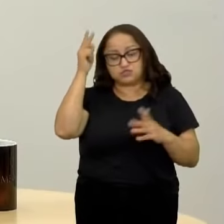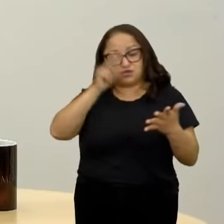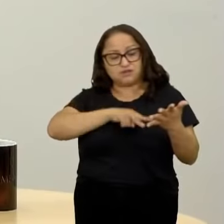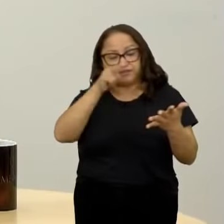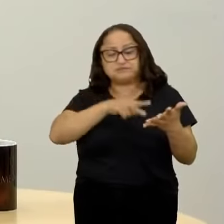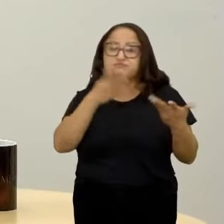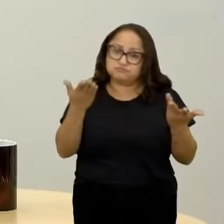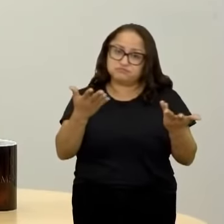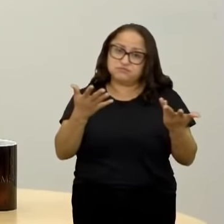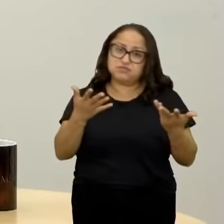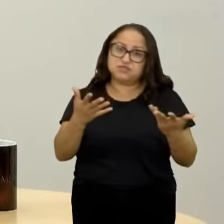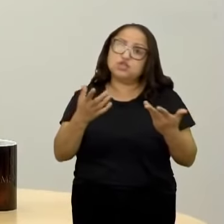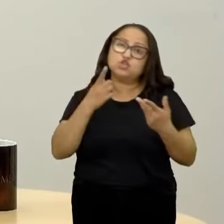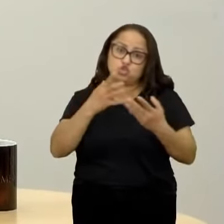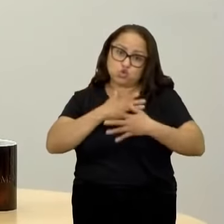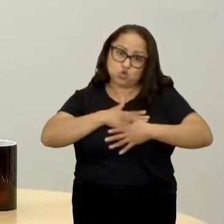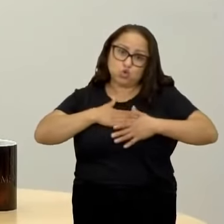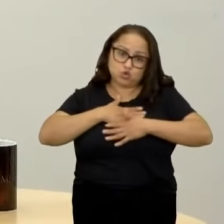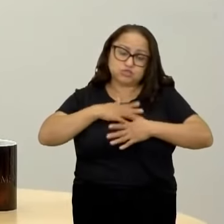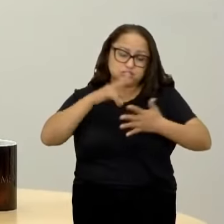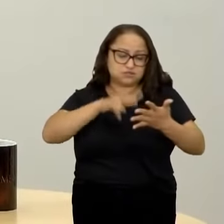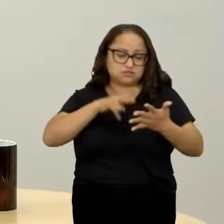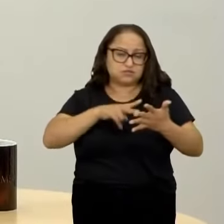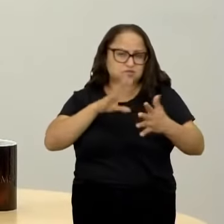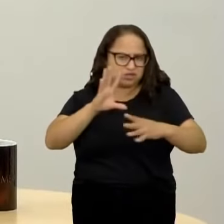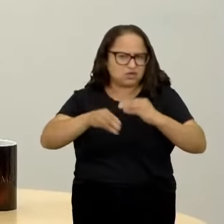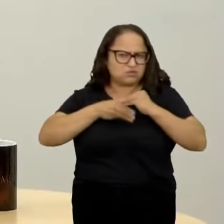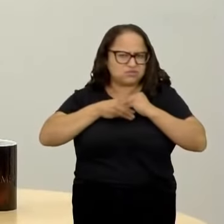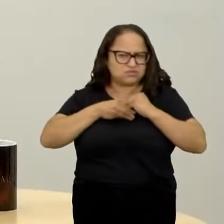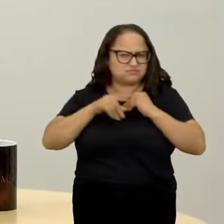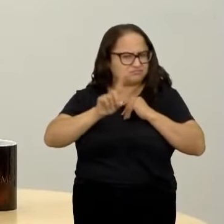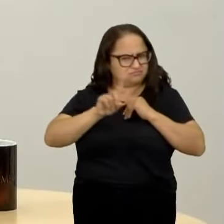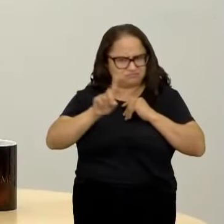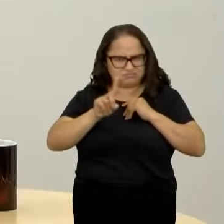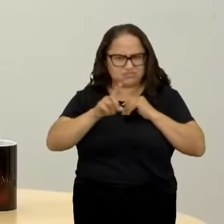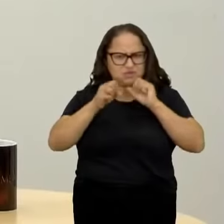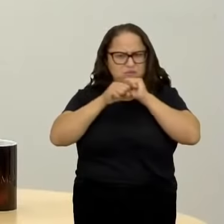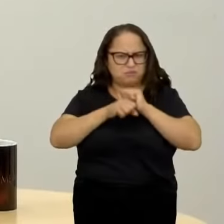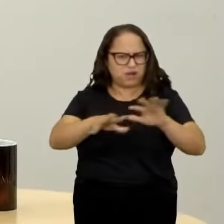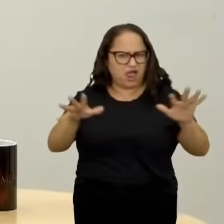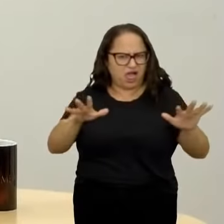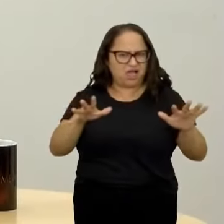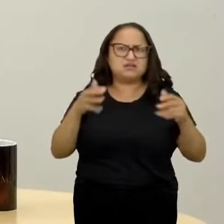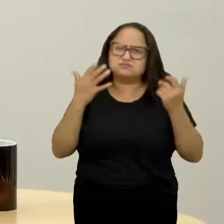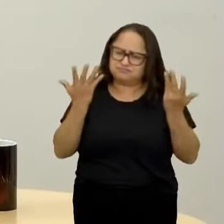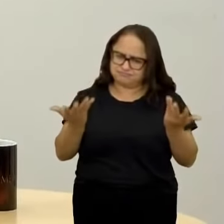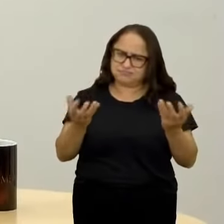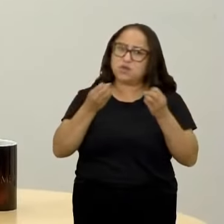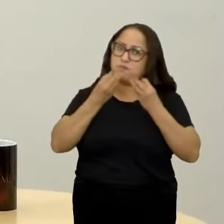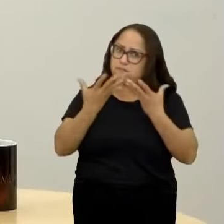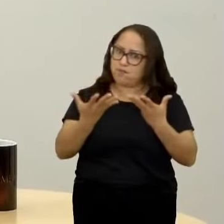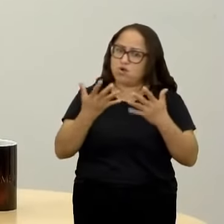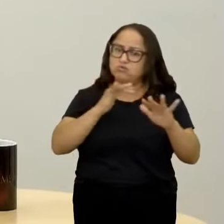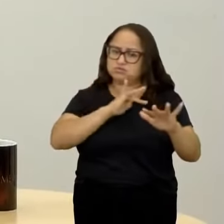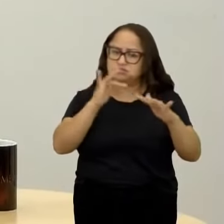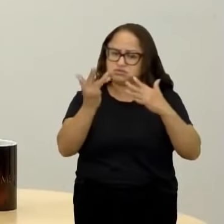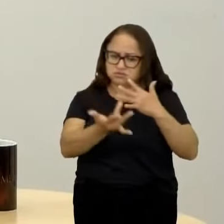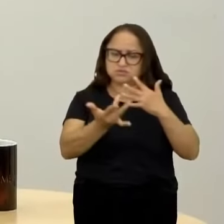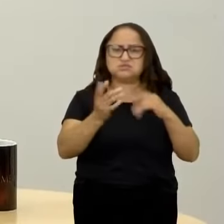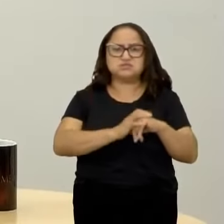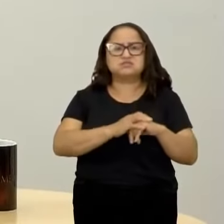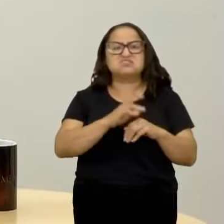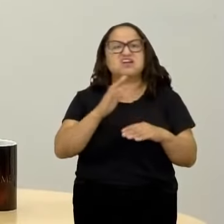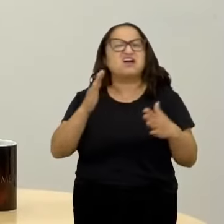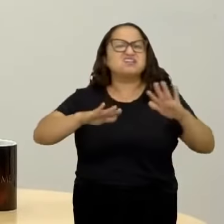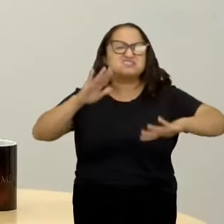daquela temática e tomar gosto pela leitura então não guarda para você gostou compartilha tem rede social agora vai lá e coloca as vezes a gente compartilha